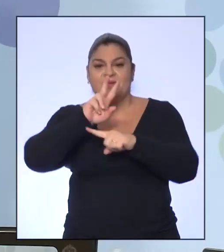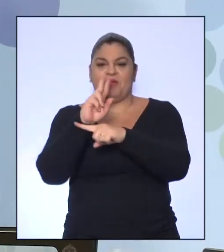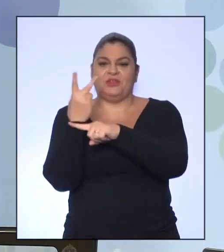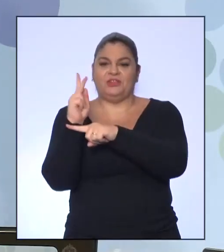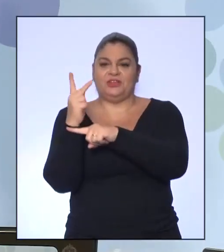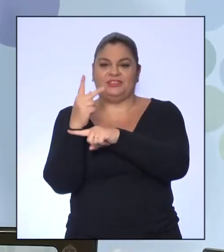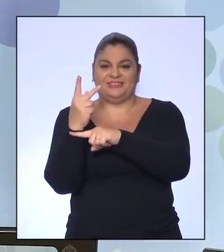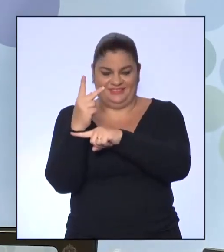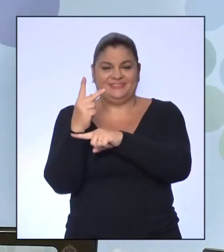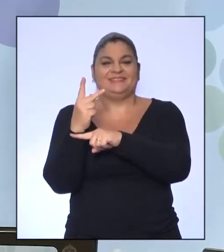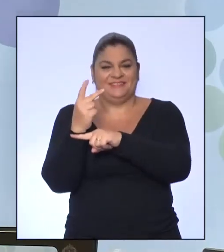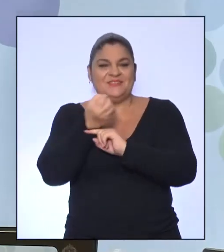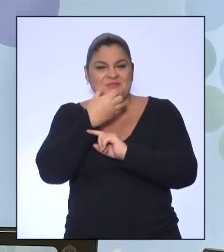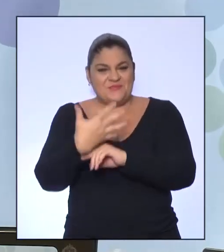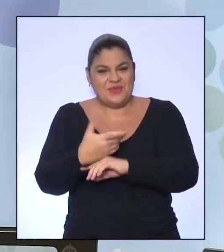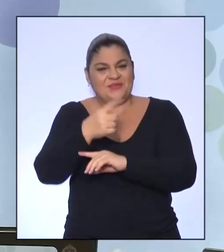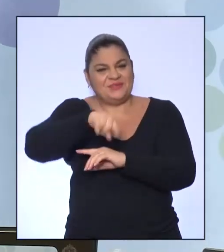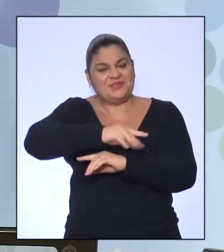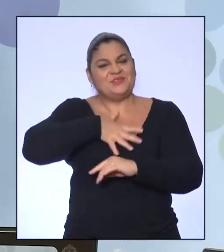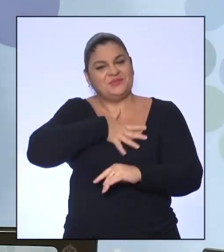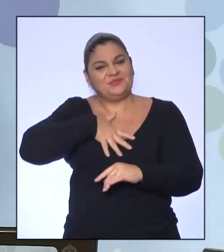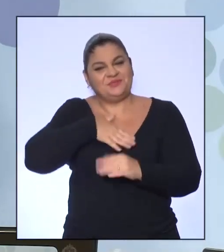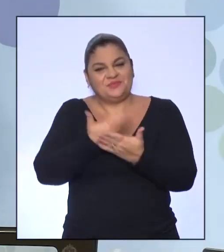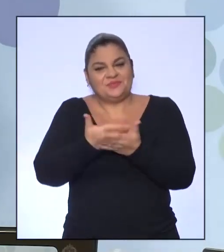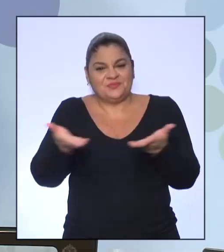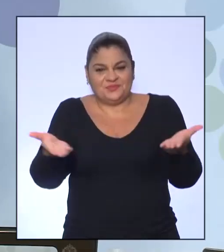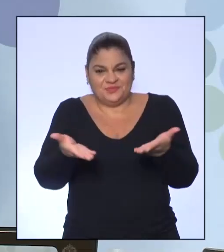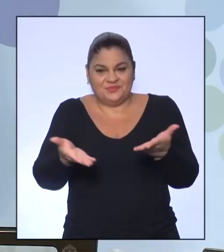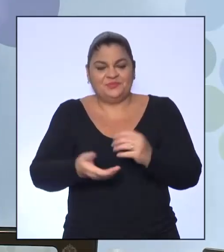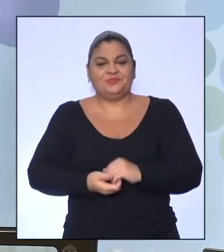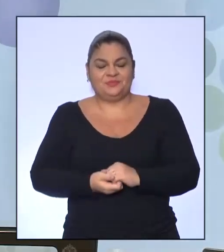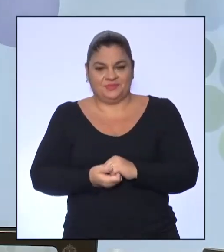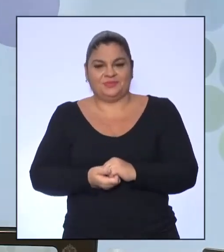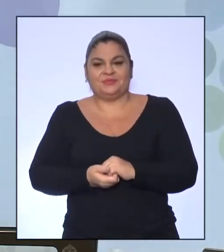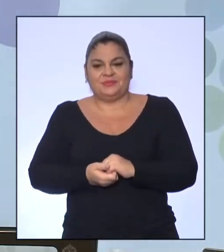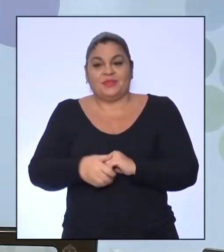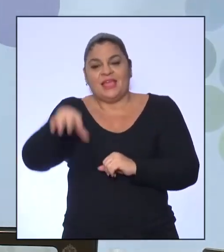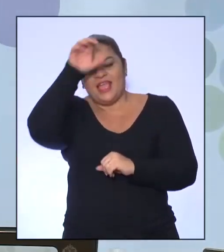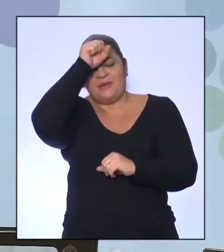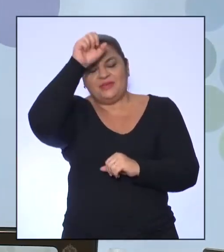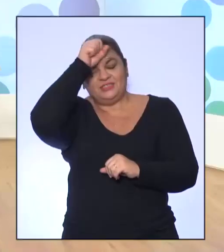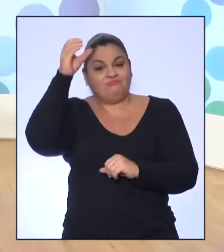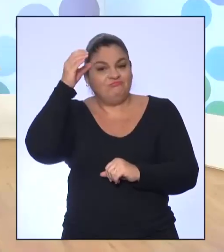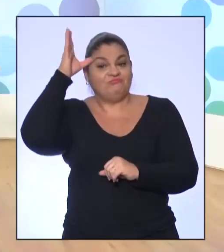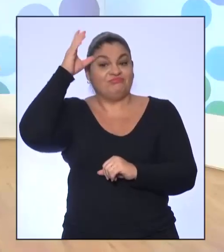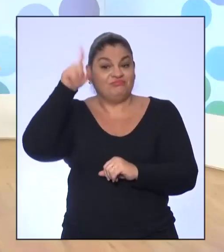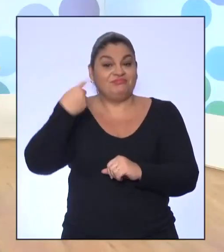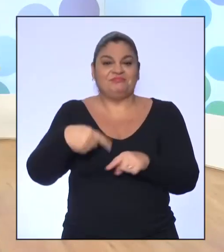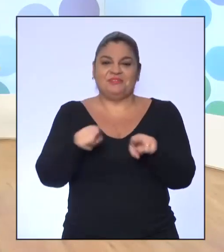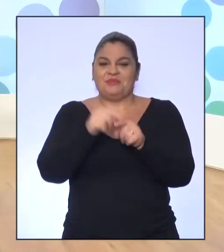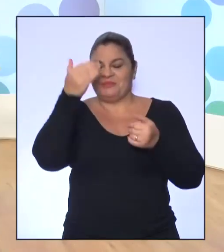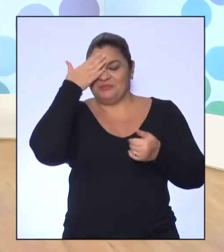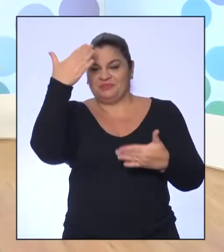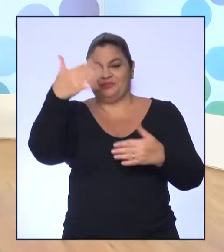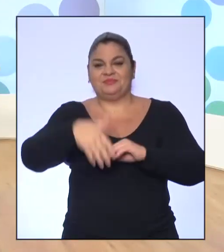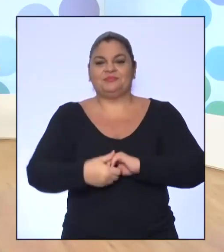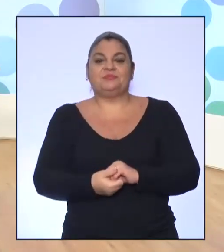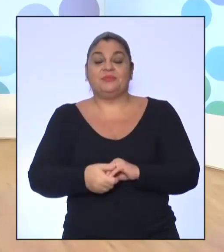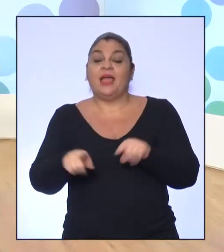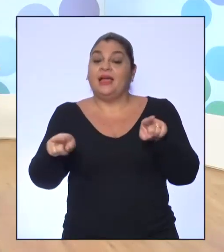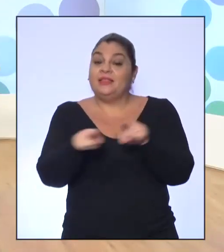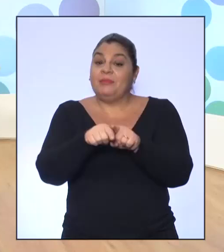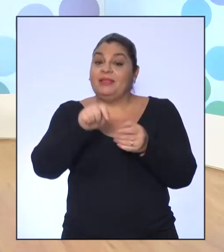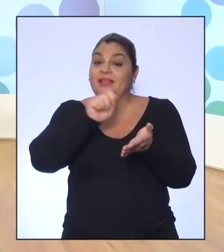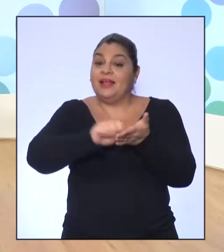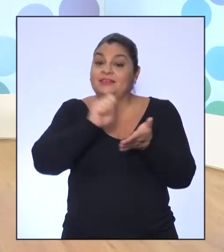gente? Espero que vocês tenham gostado da aula de hoje e aprendido bastante. Muito obrigada. Tem a tarefa de casa,